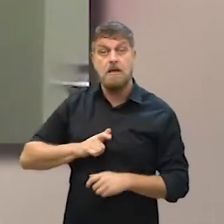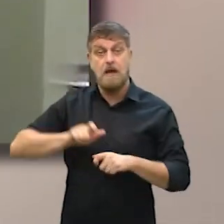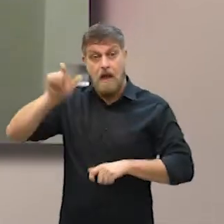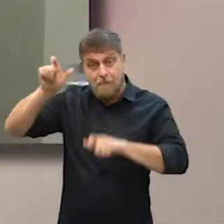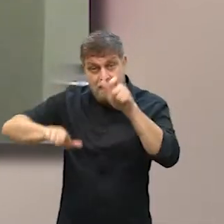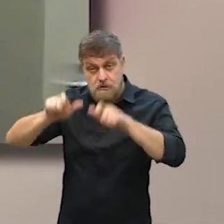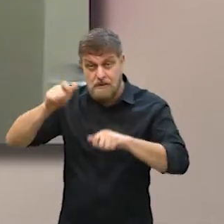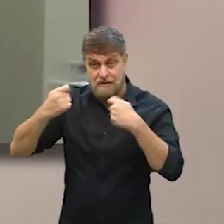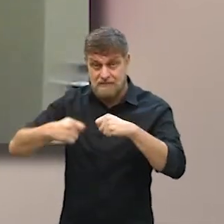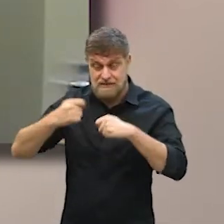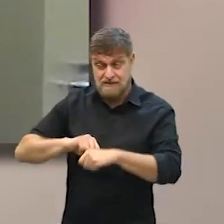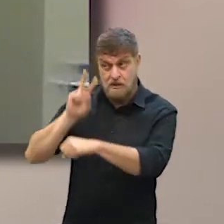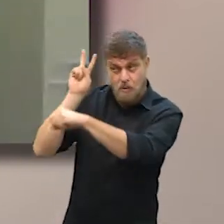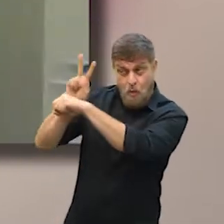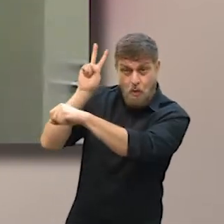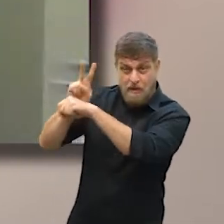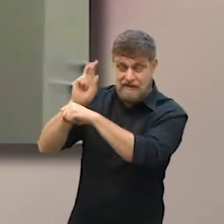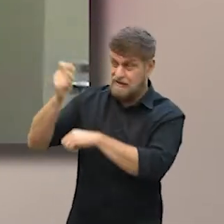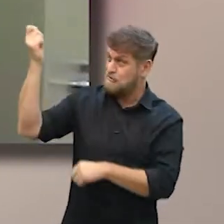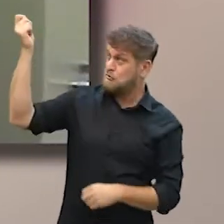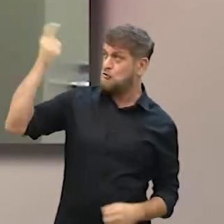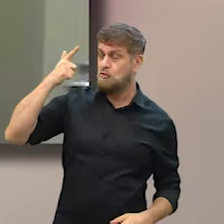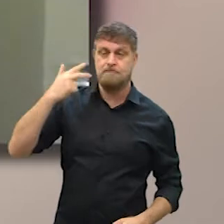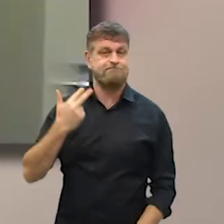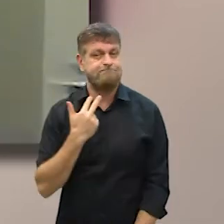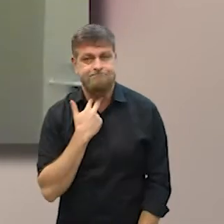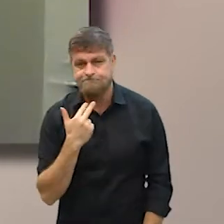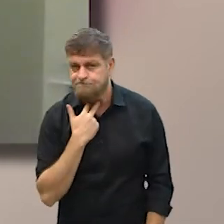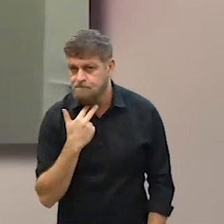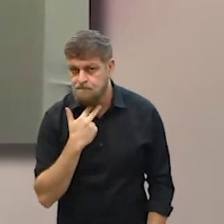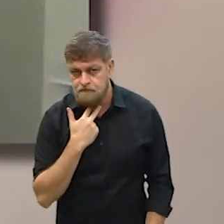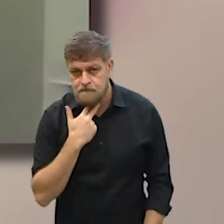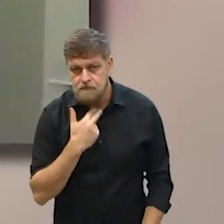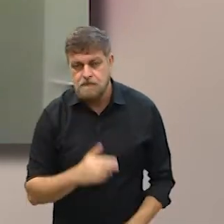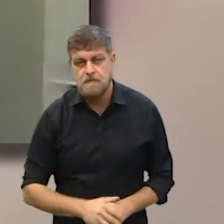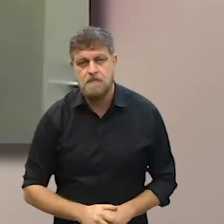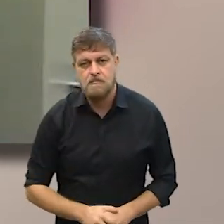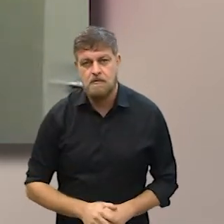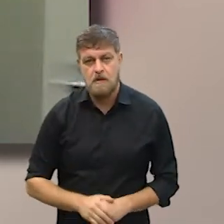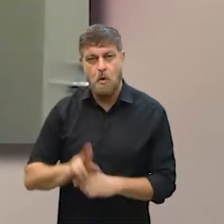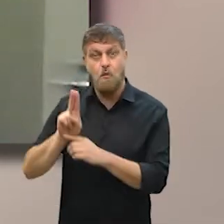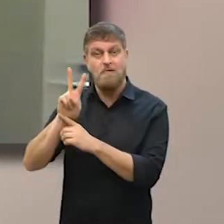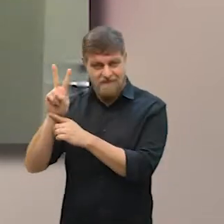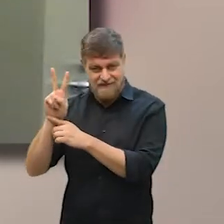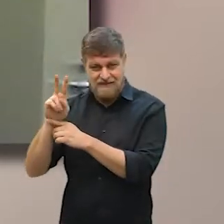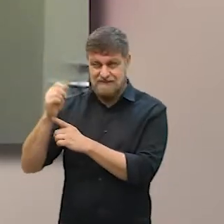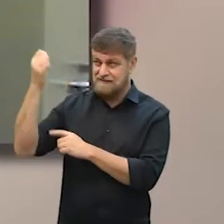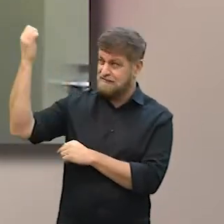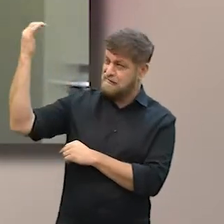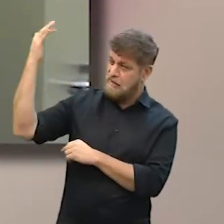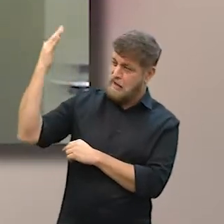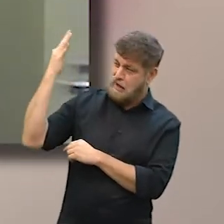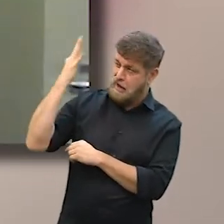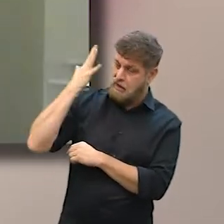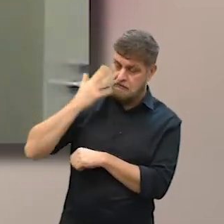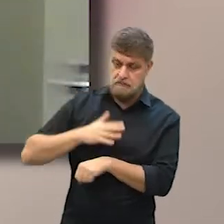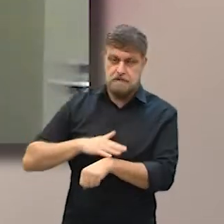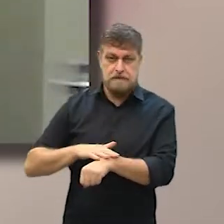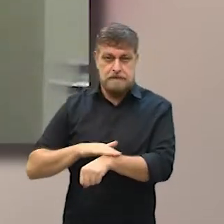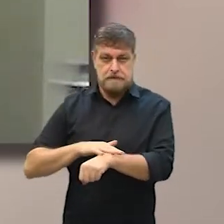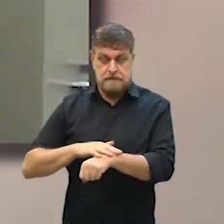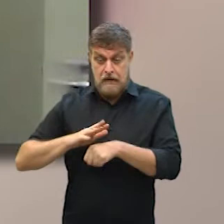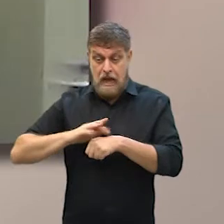pacientes precisam se proteger do sol não podem estar expostos à luz solar radiação ultra-violeta porque ela